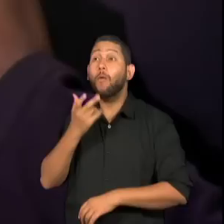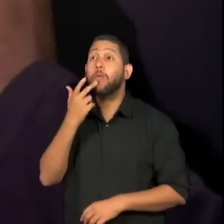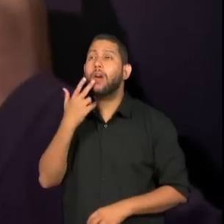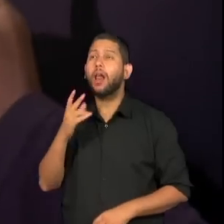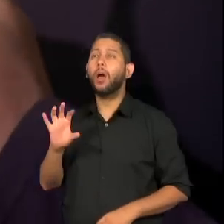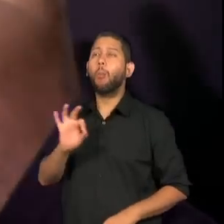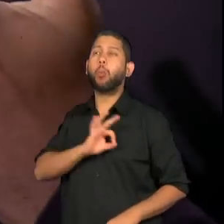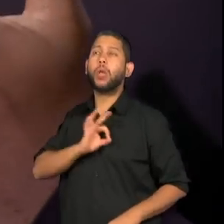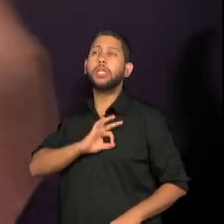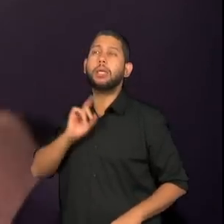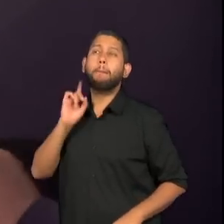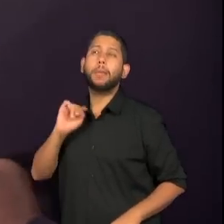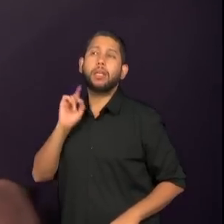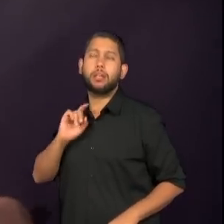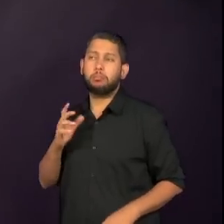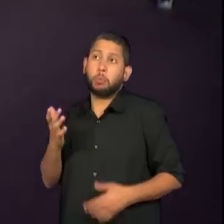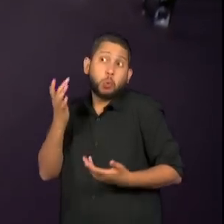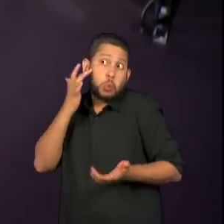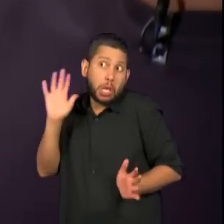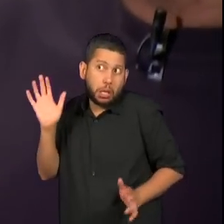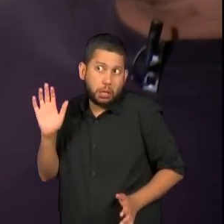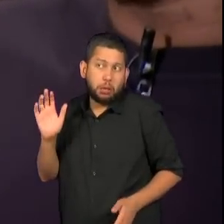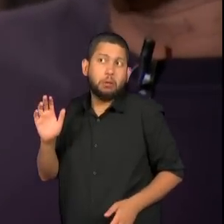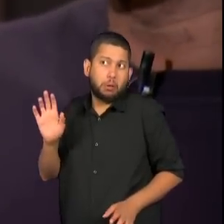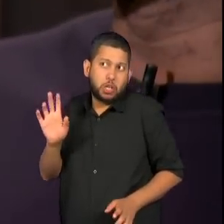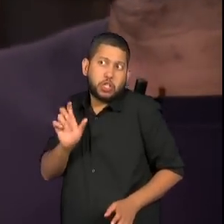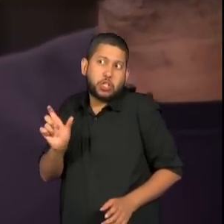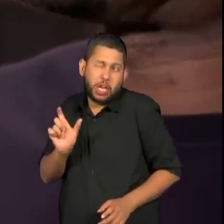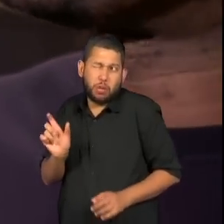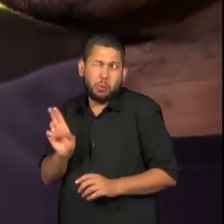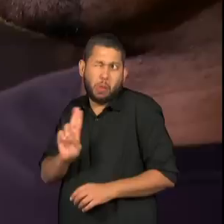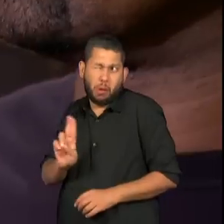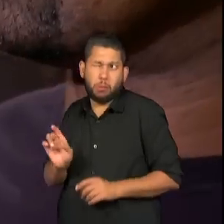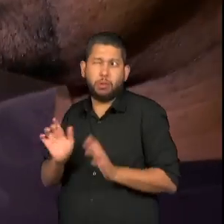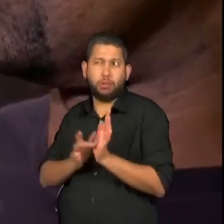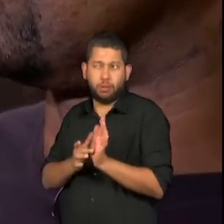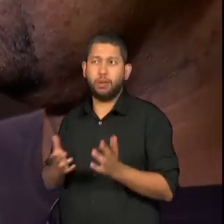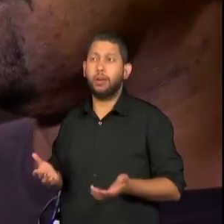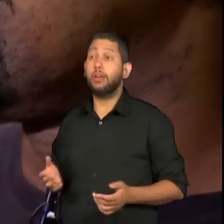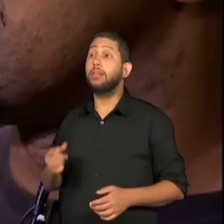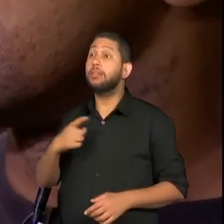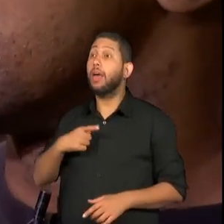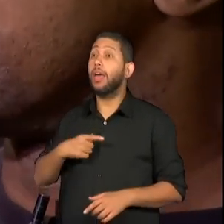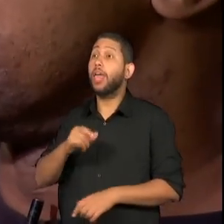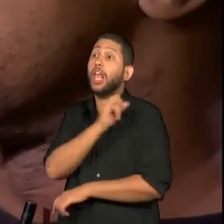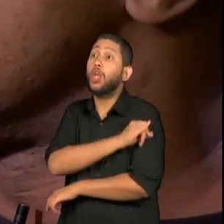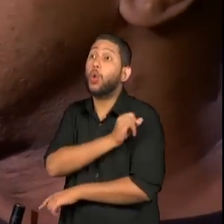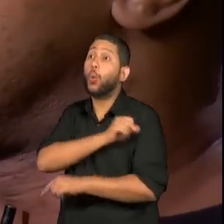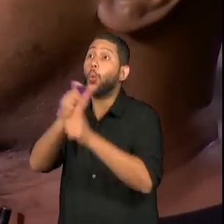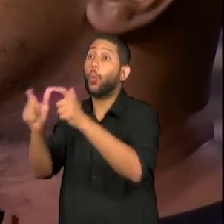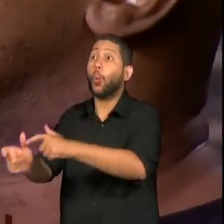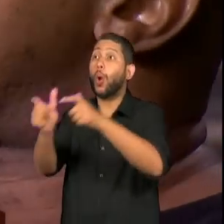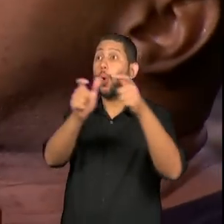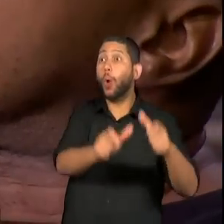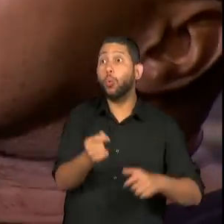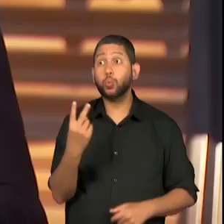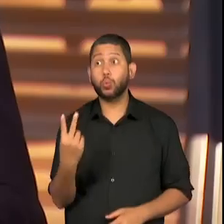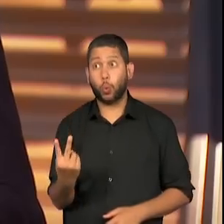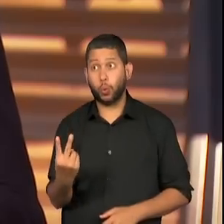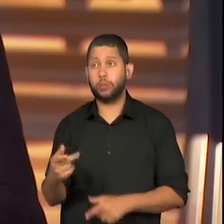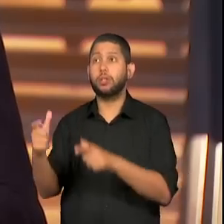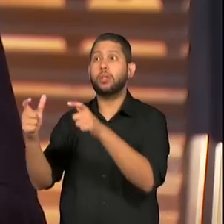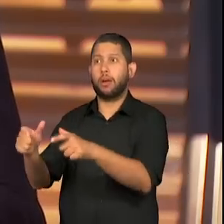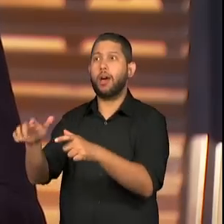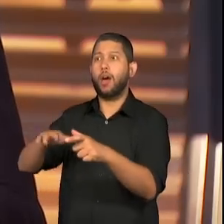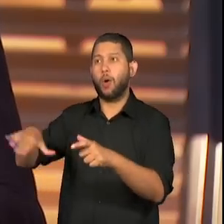Ah. Eu não sei qual é a motivação, mas chamava de polícia mineira. E só tinha dois lugares no Rio que tinha esse tipo de milícia, que era no Rio